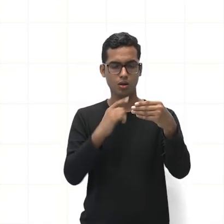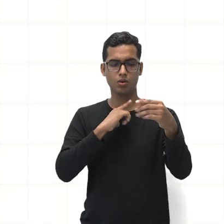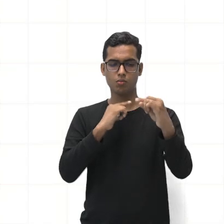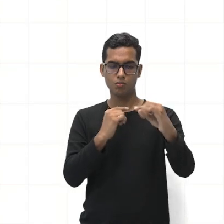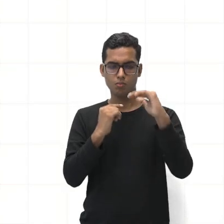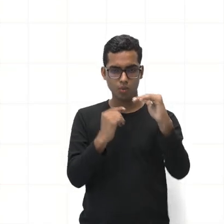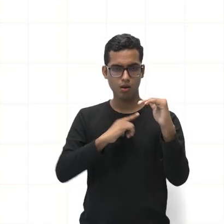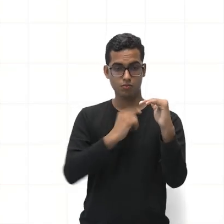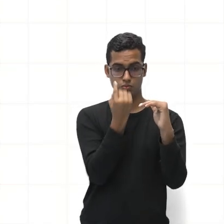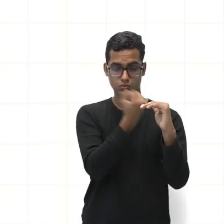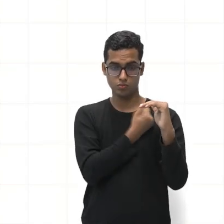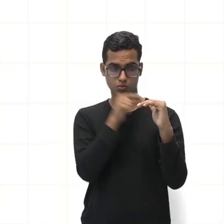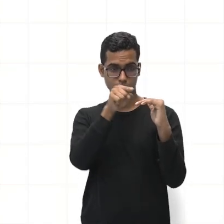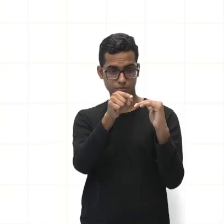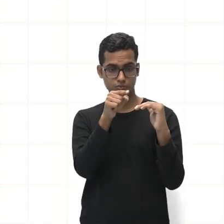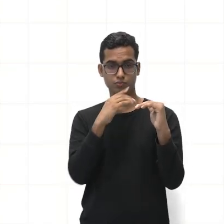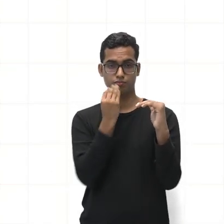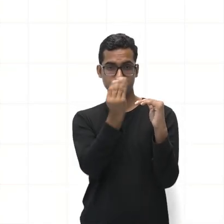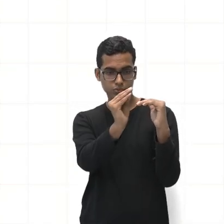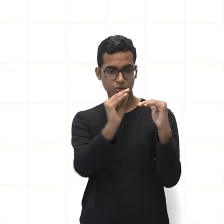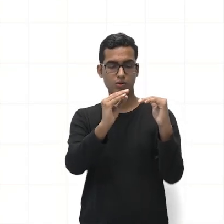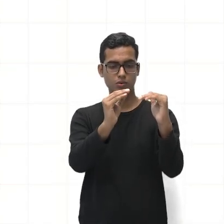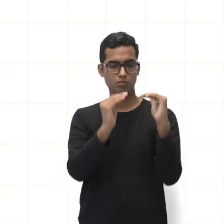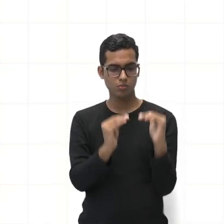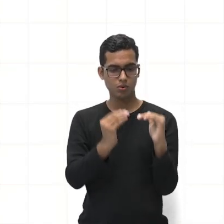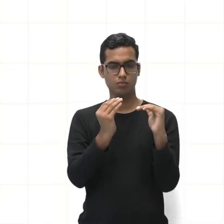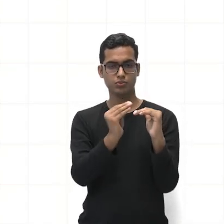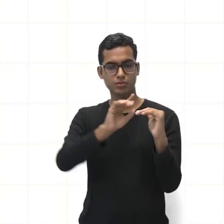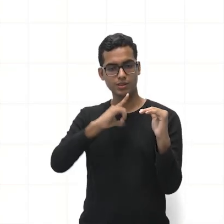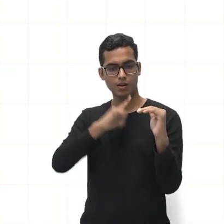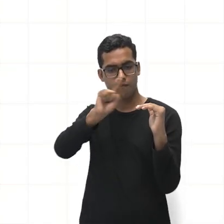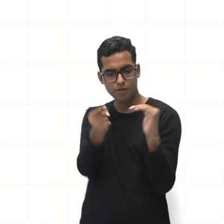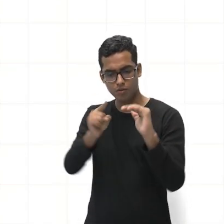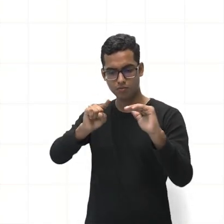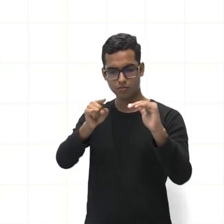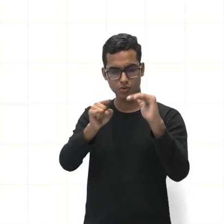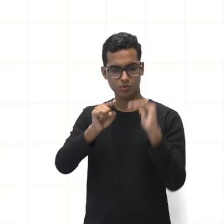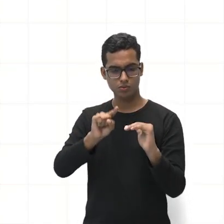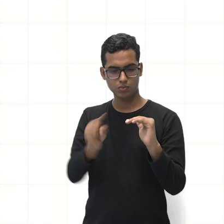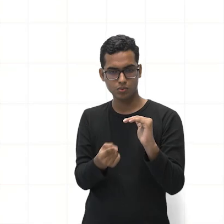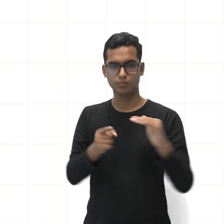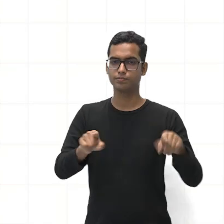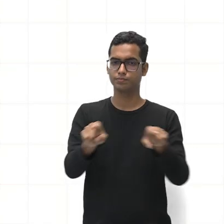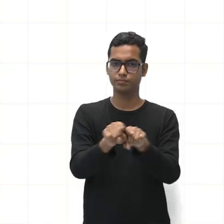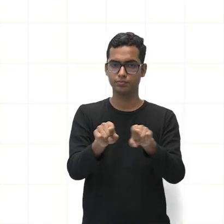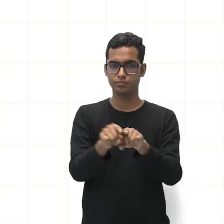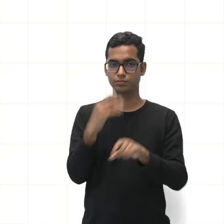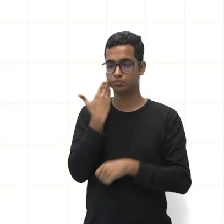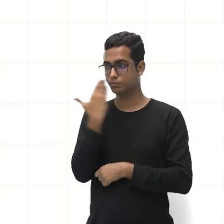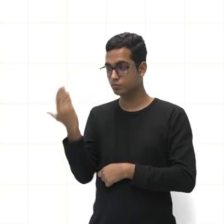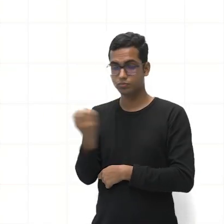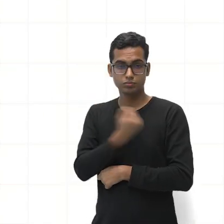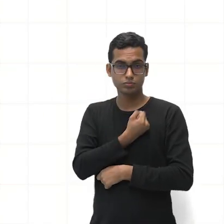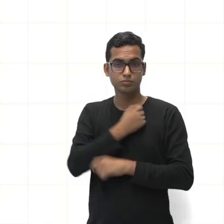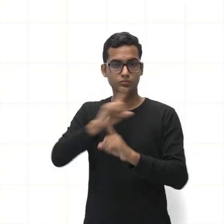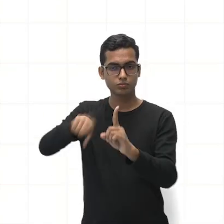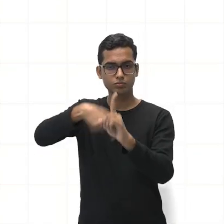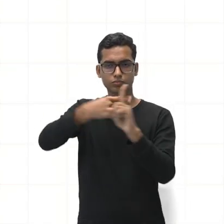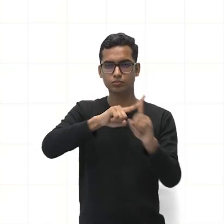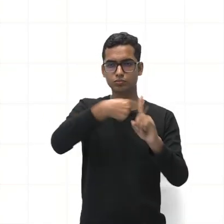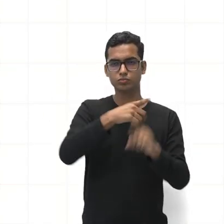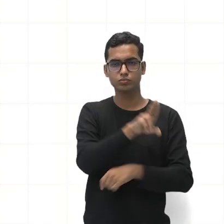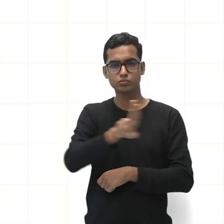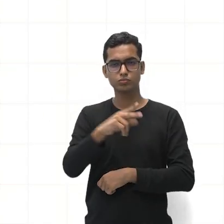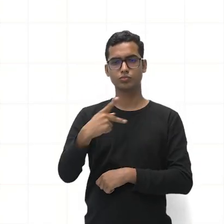Então, para fazermos qualquer adição, devemos saber que os números somados são chamados de parcelas. E o número